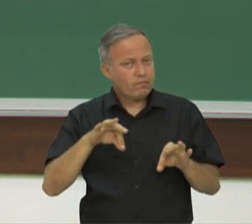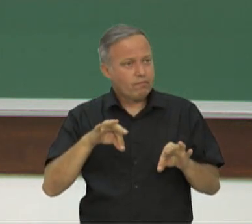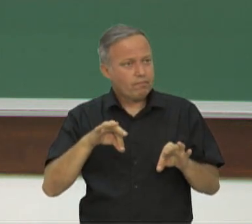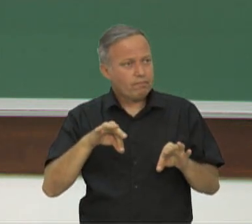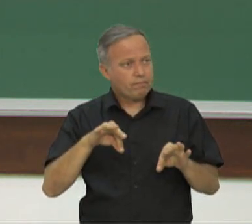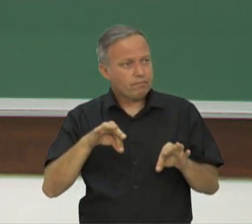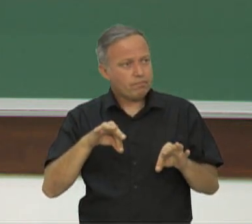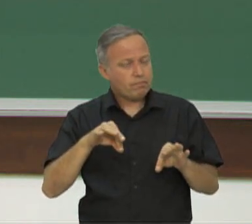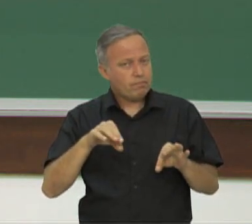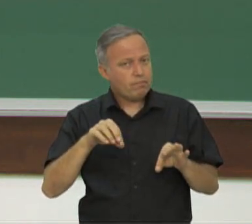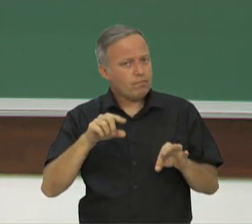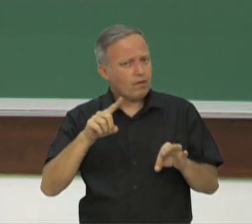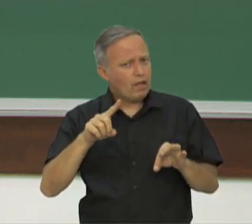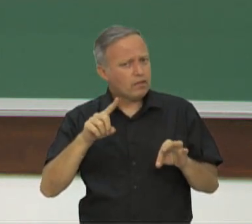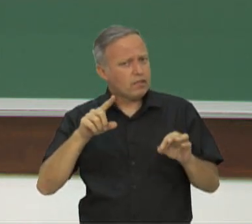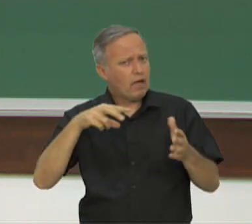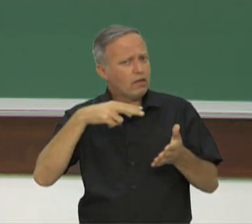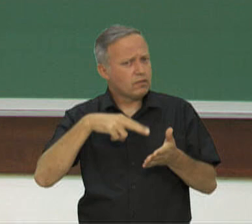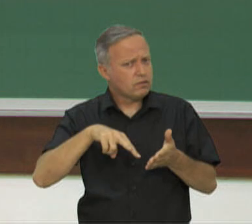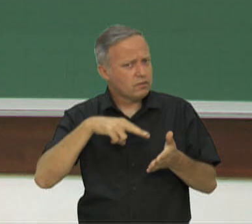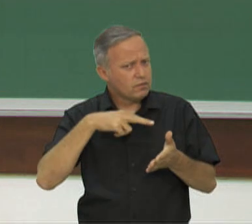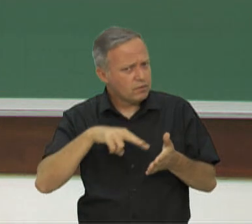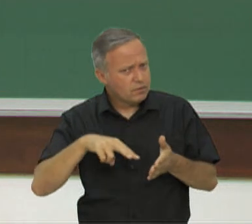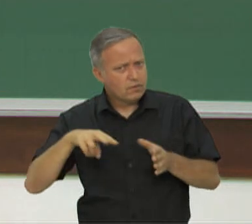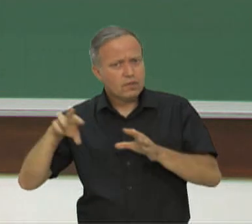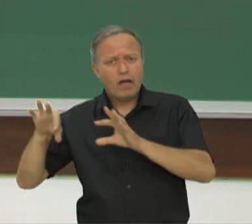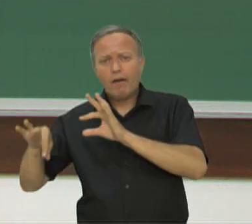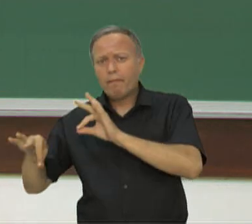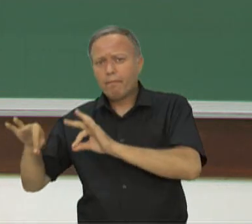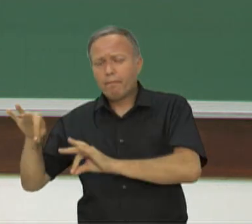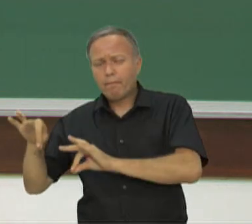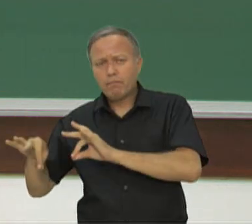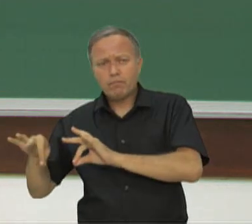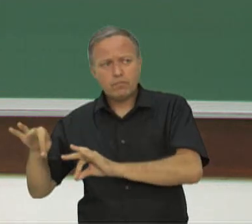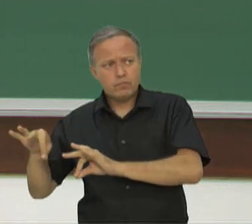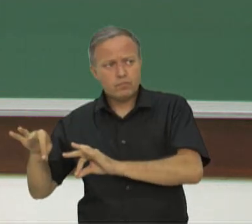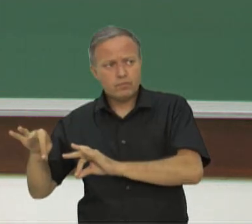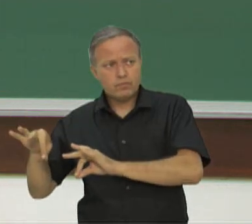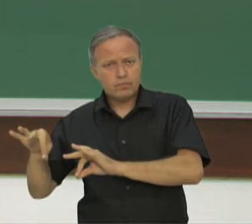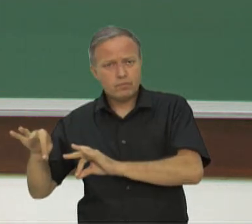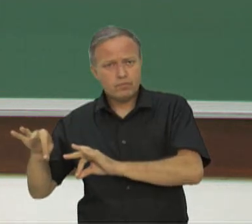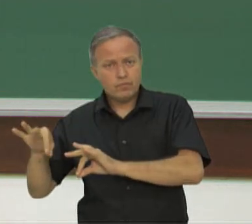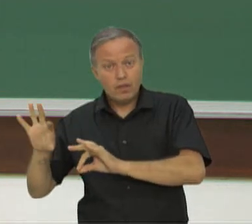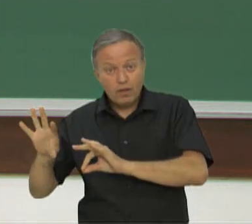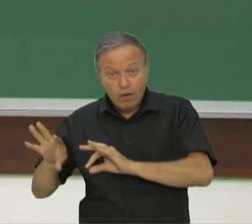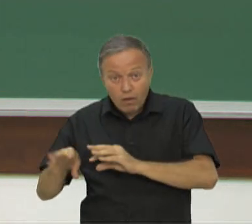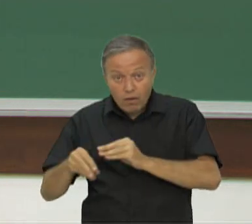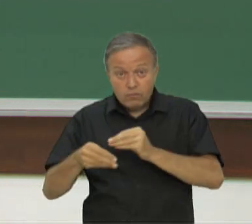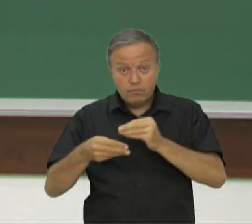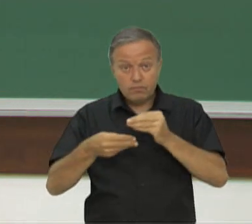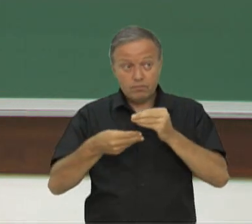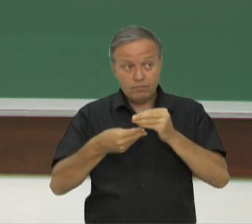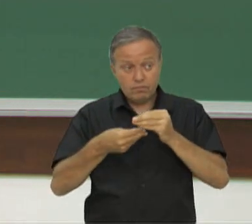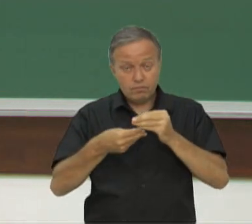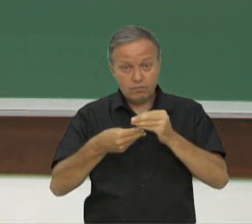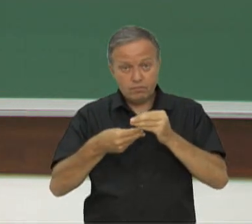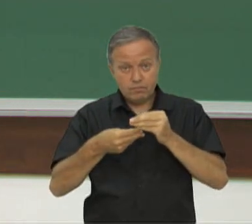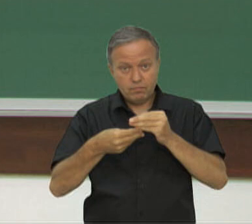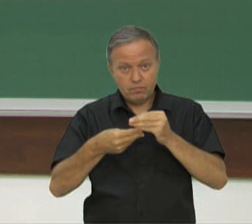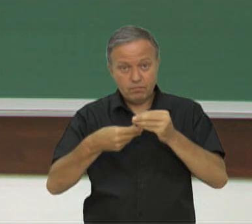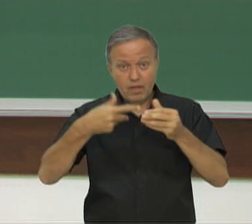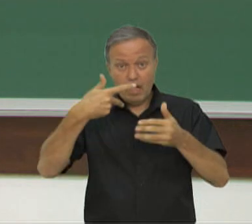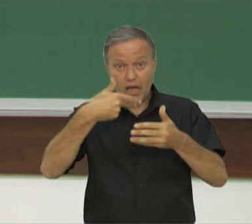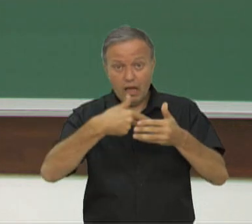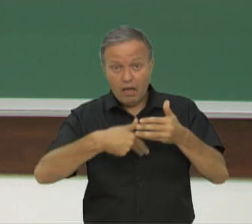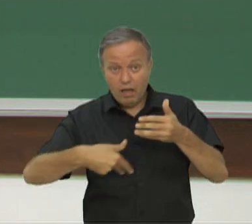que esta dança e este teatro entram dentro do que a gente conhece de arte